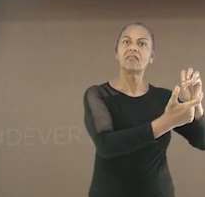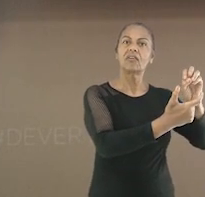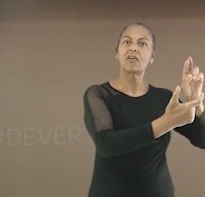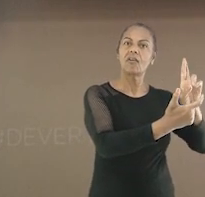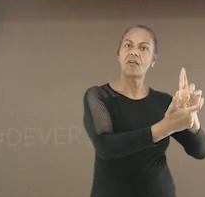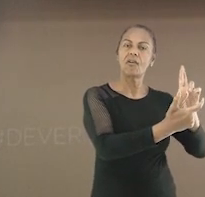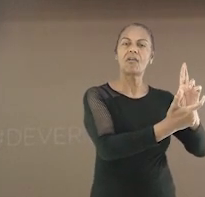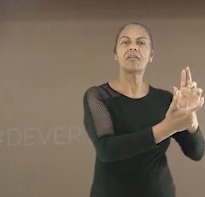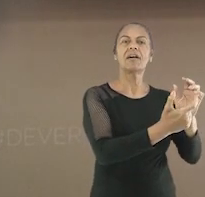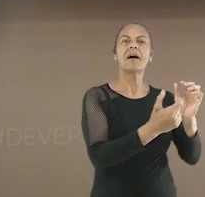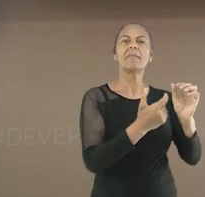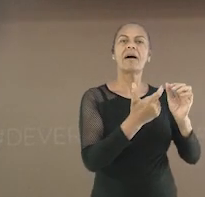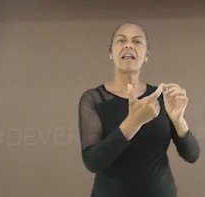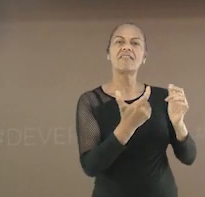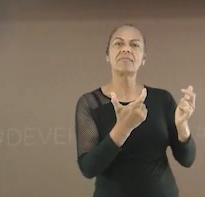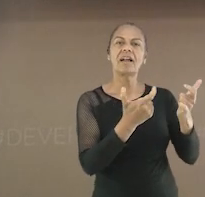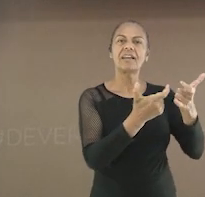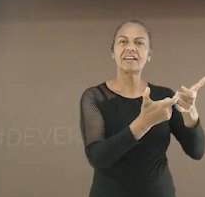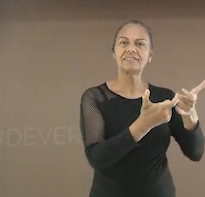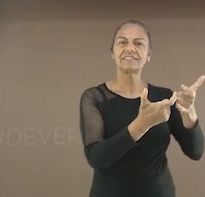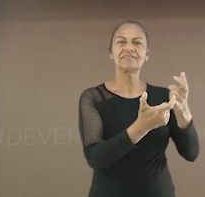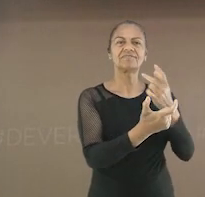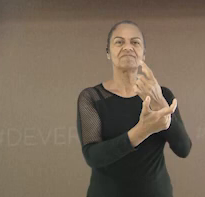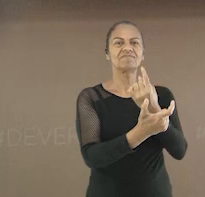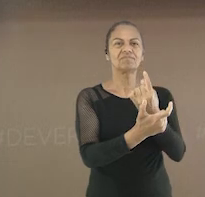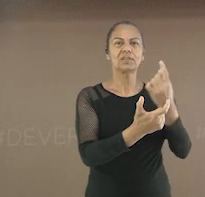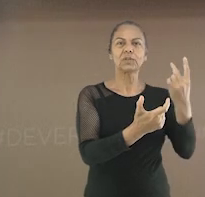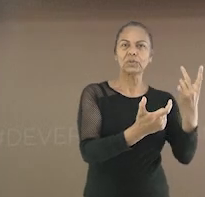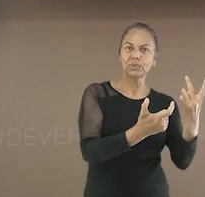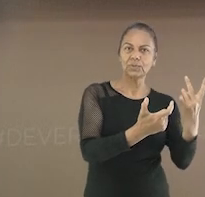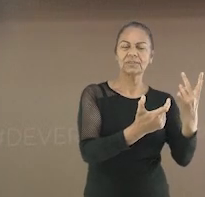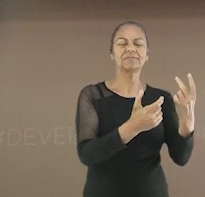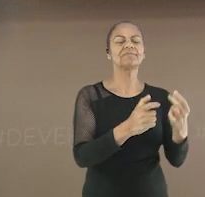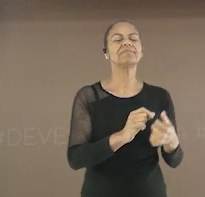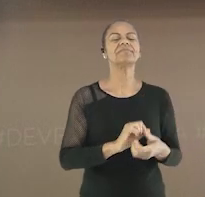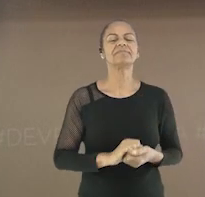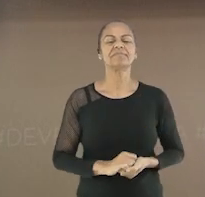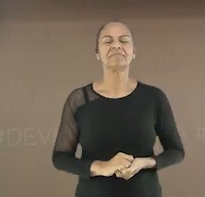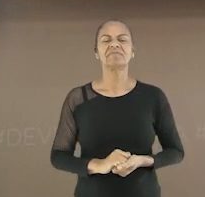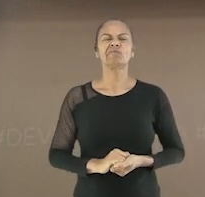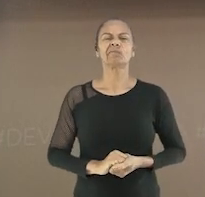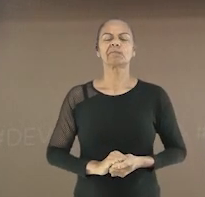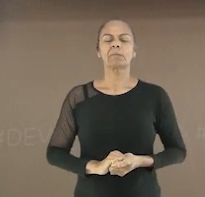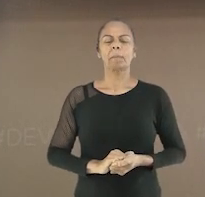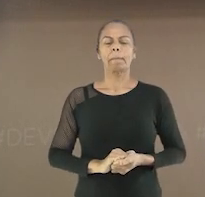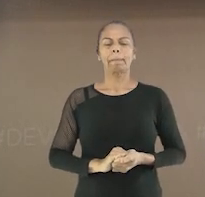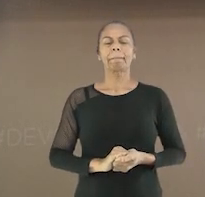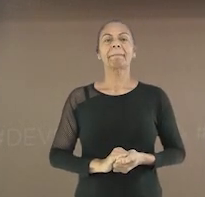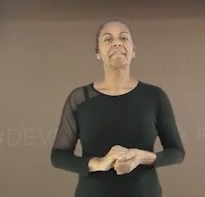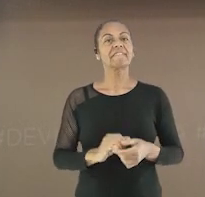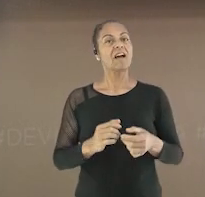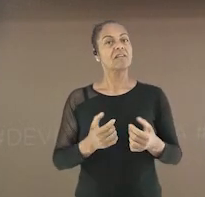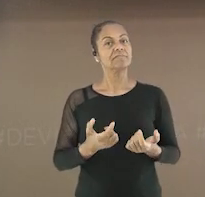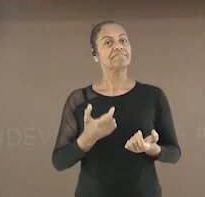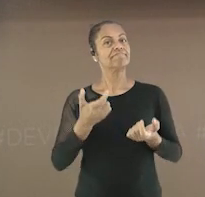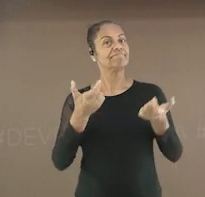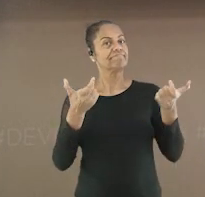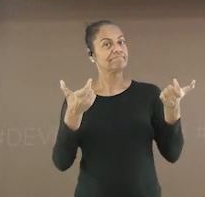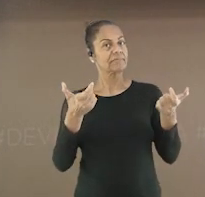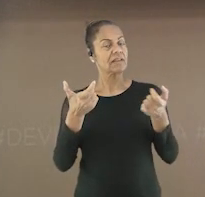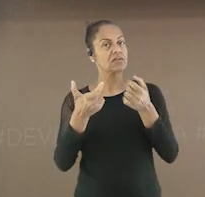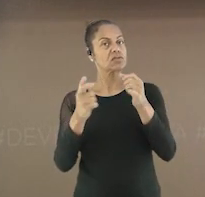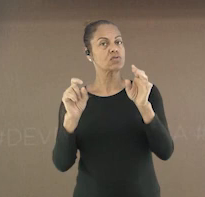a palavra flor. Isto é, apresenta dois radicais. Essa